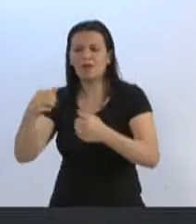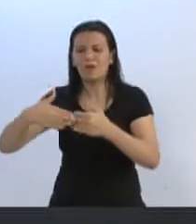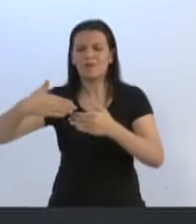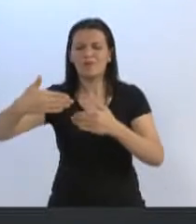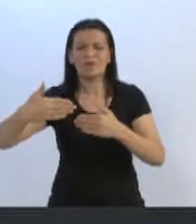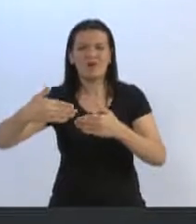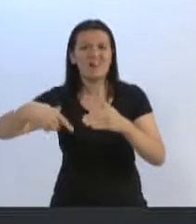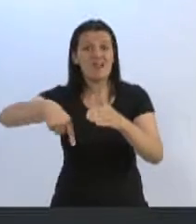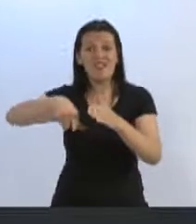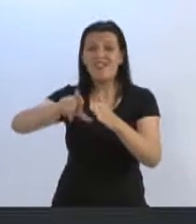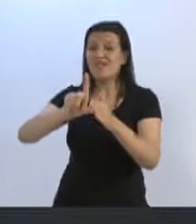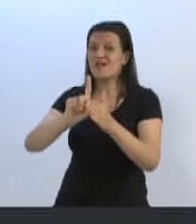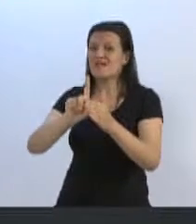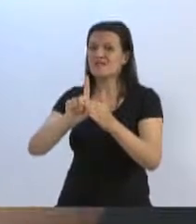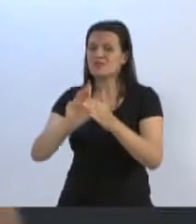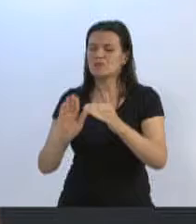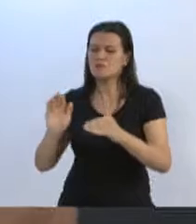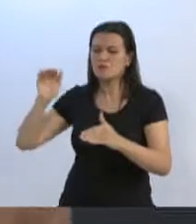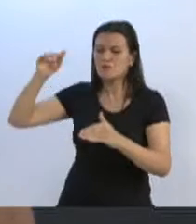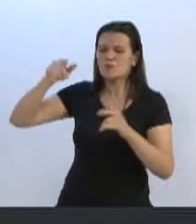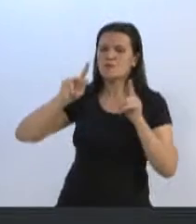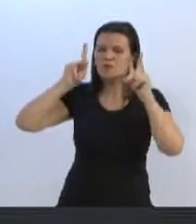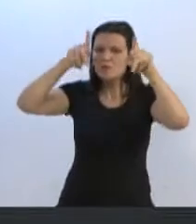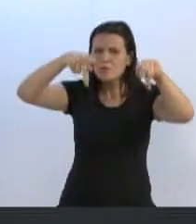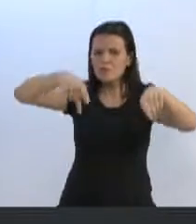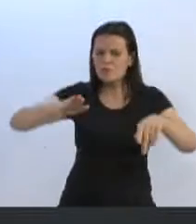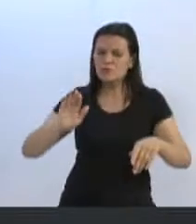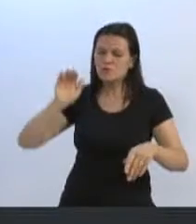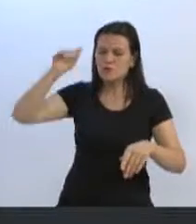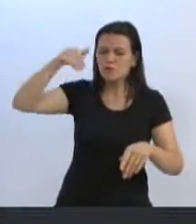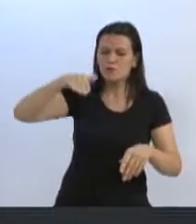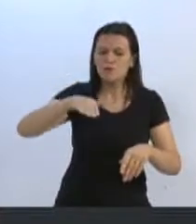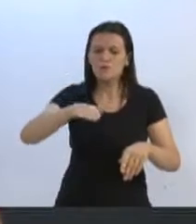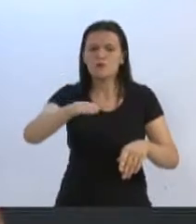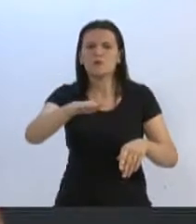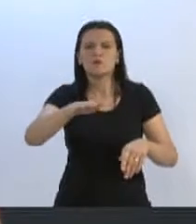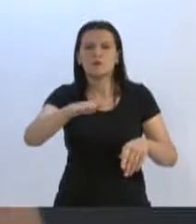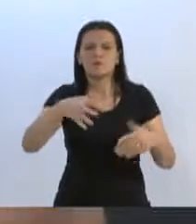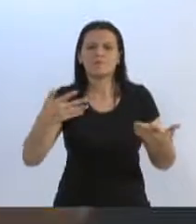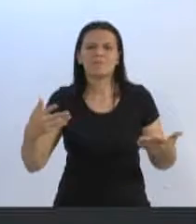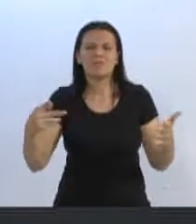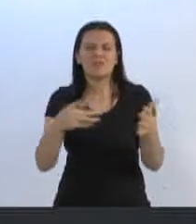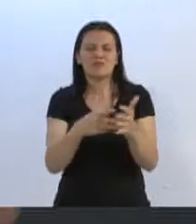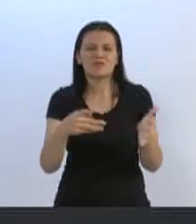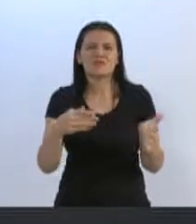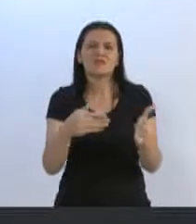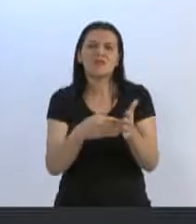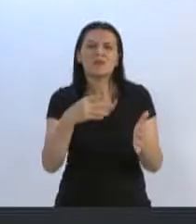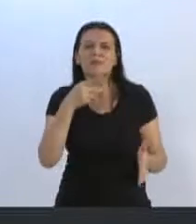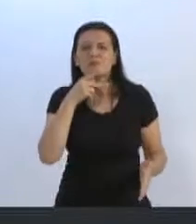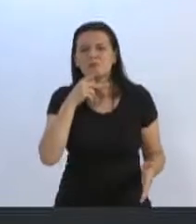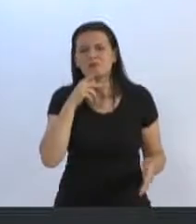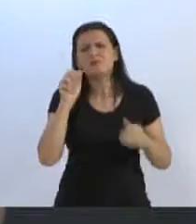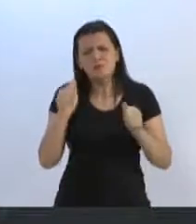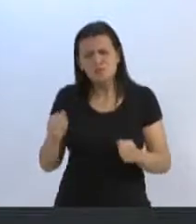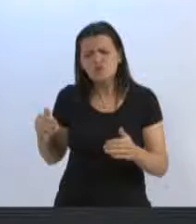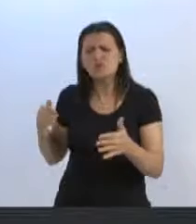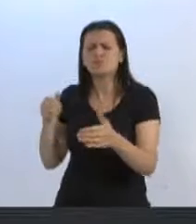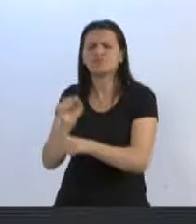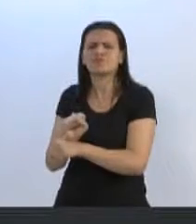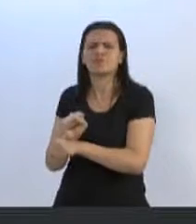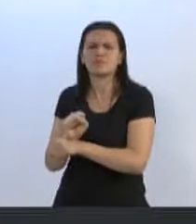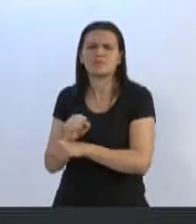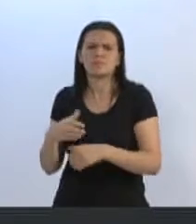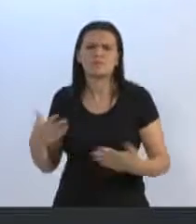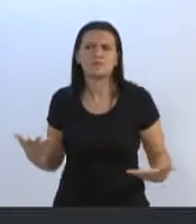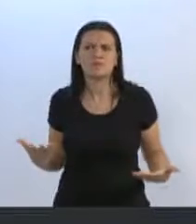que ele pegasse a ponte norte, lá que sai na Balgarte, e a rodovia que vai a Pomerode. Podia ter ido lá interceptar o veículo, estão aí para